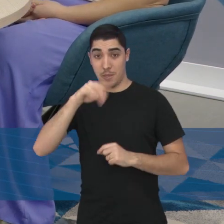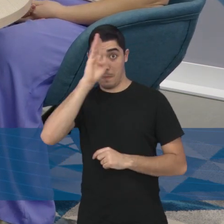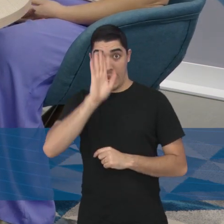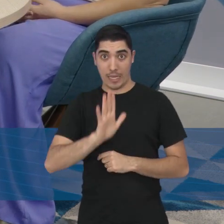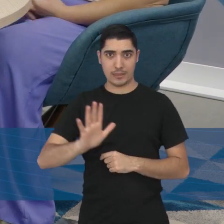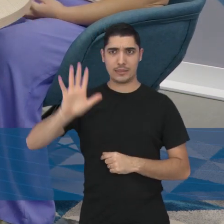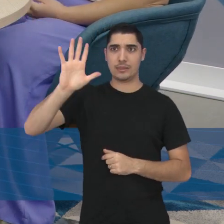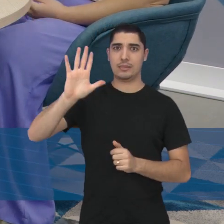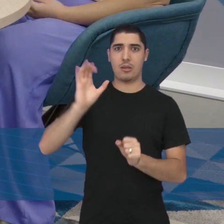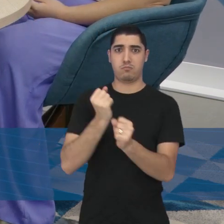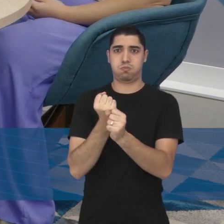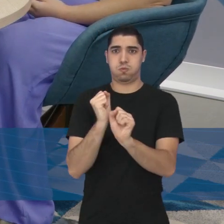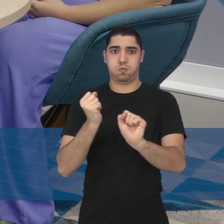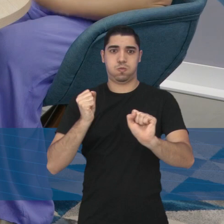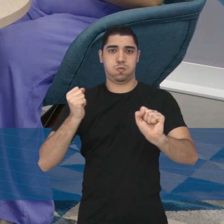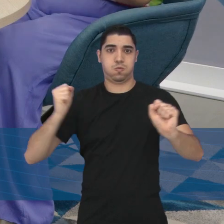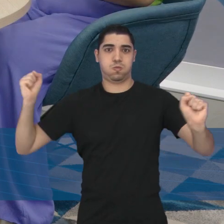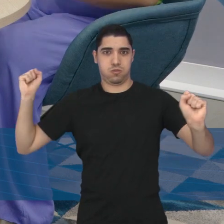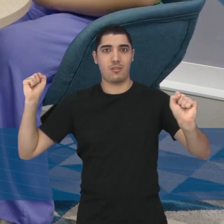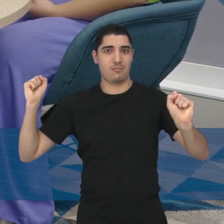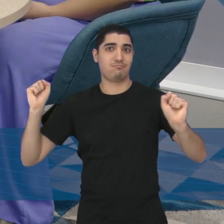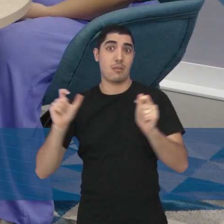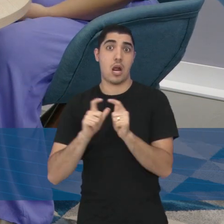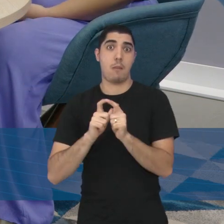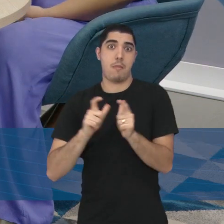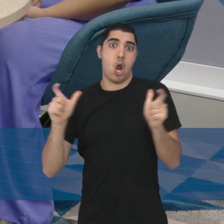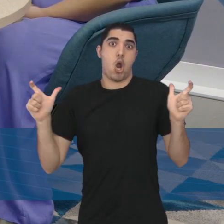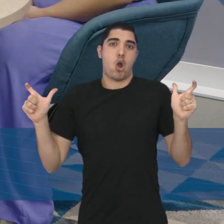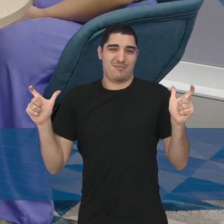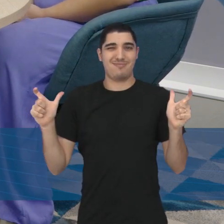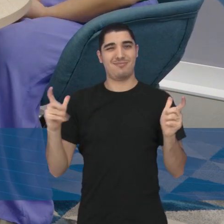país grande, um país em proporções continentais, né?